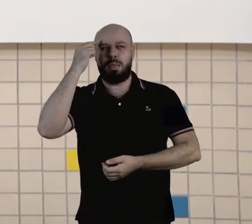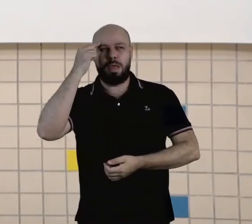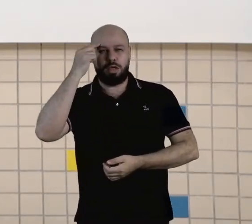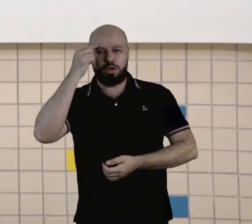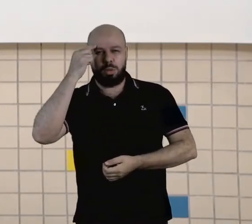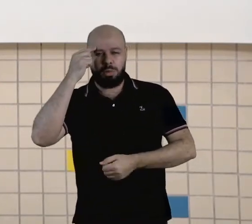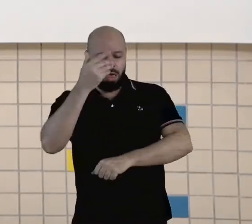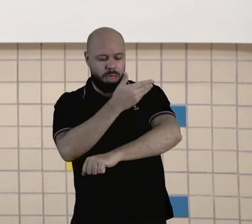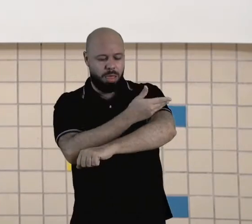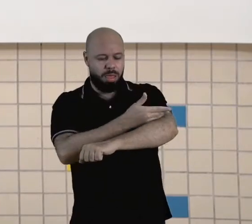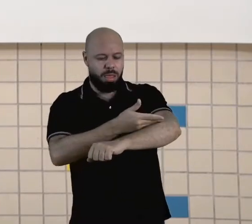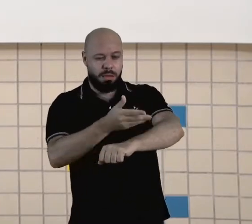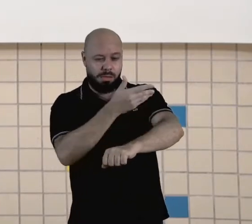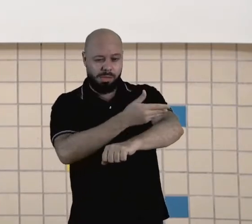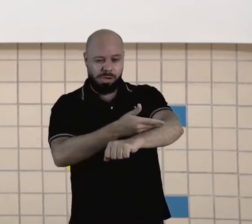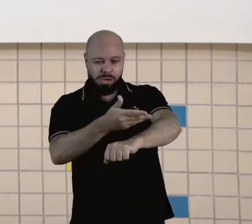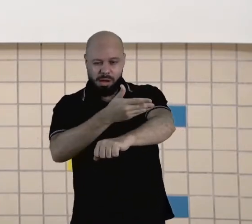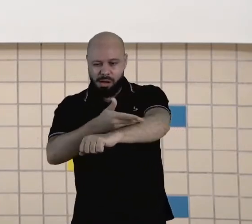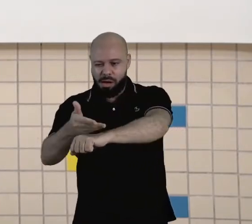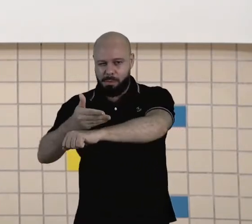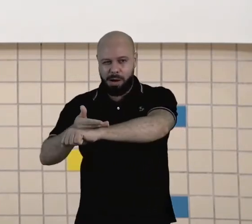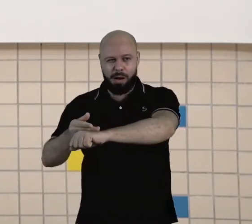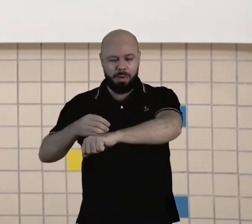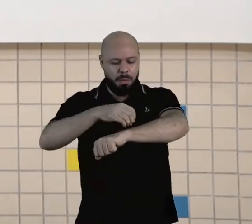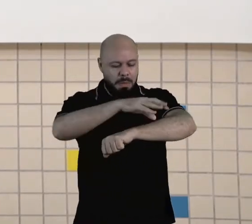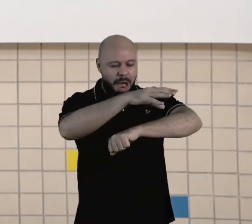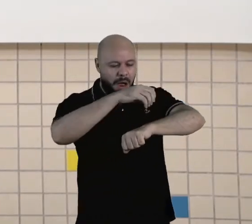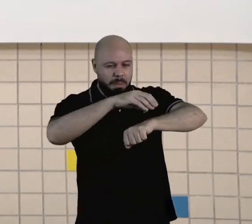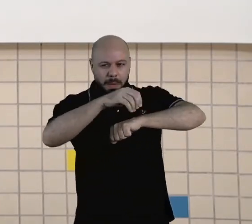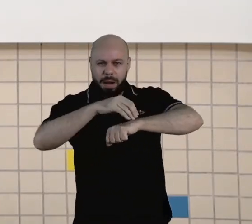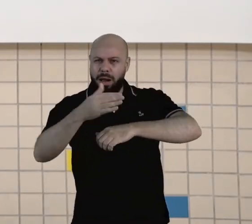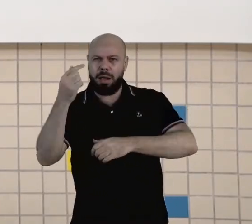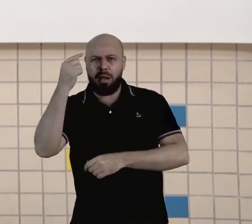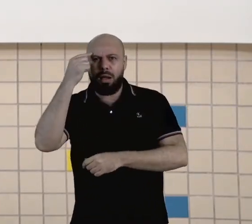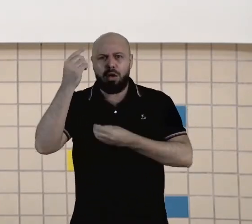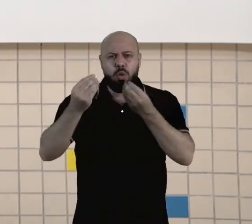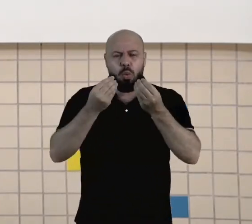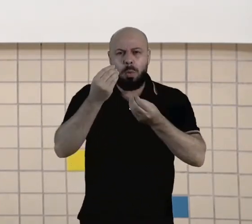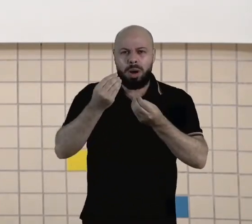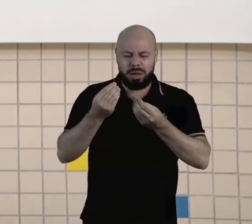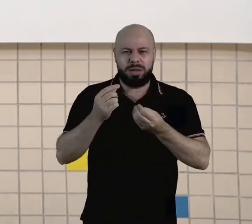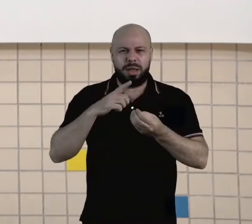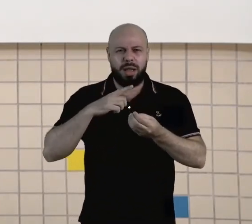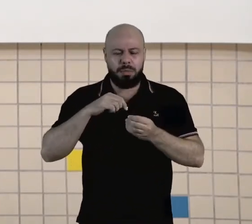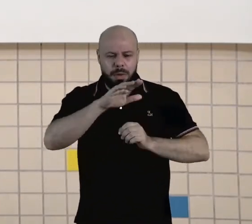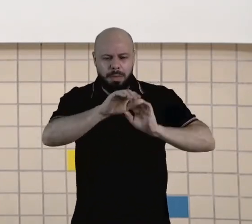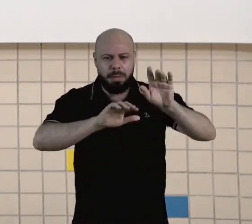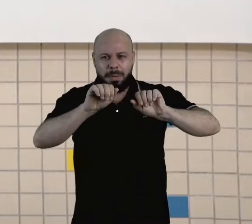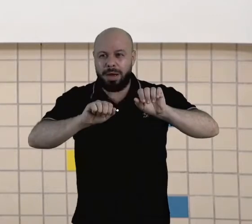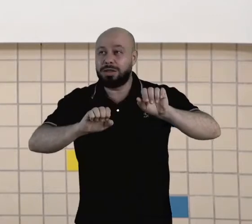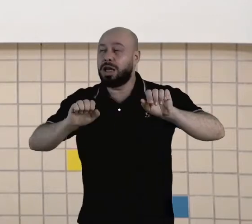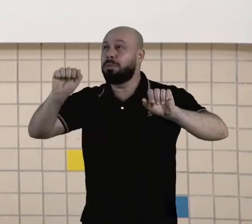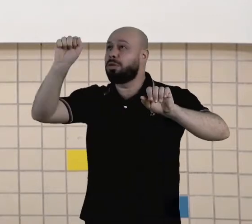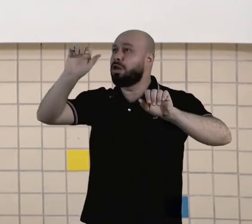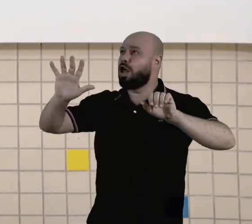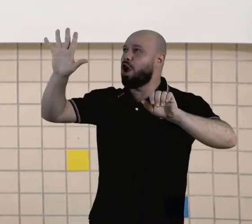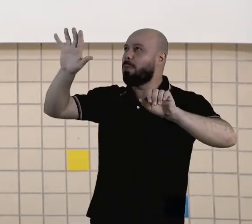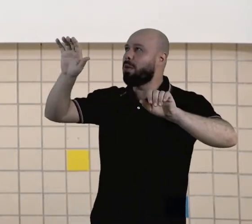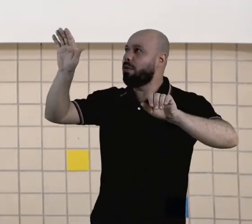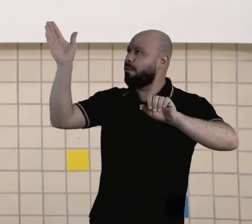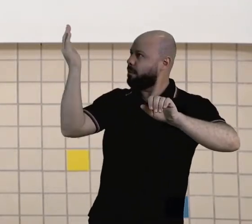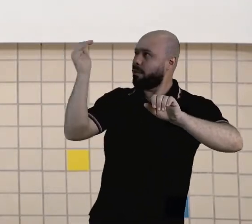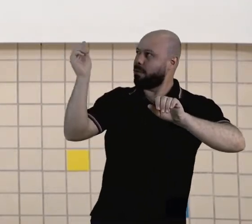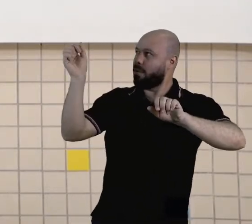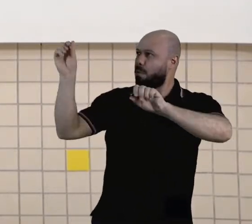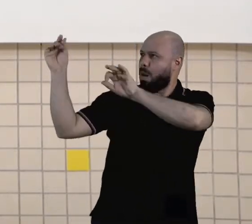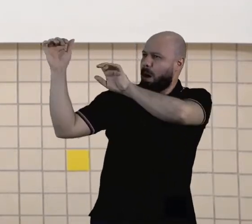embranquecimento da população. Houve uma campanha para atrair imigrantes europeus, para que o Brasil